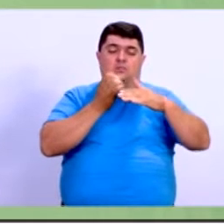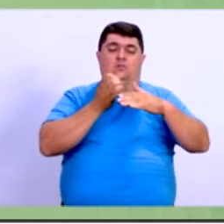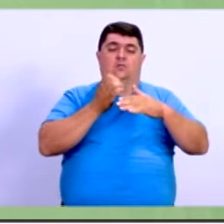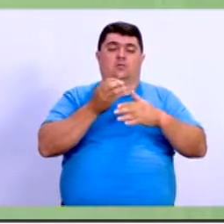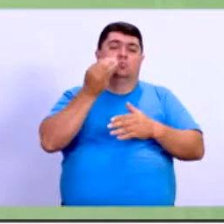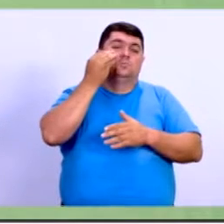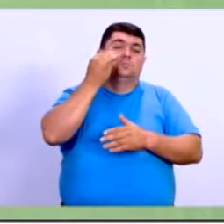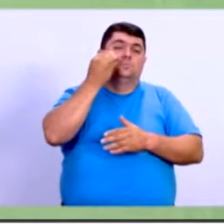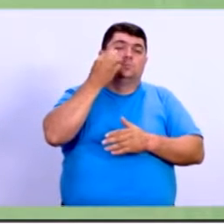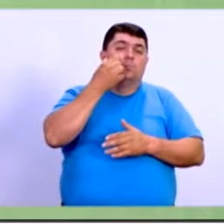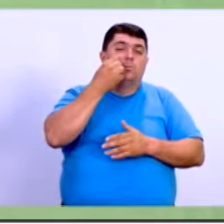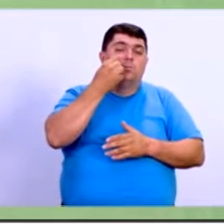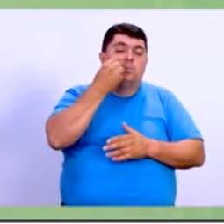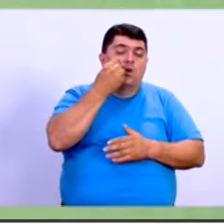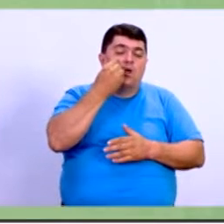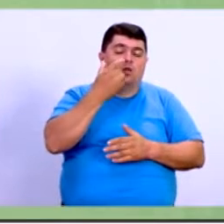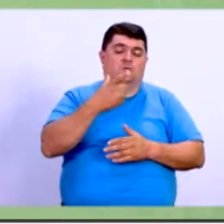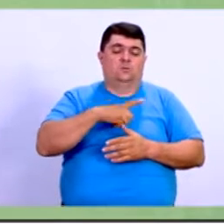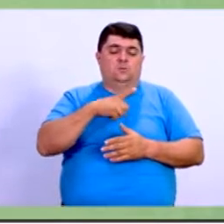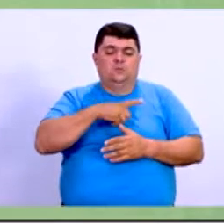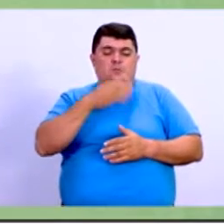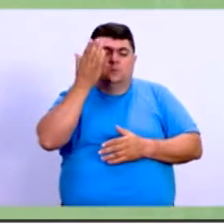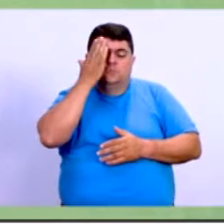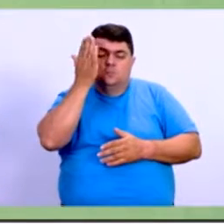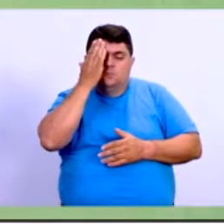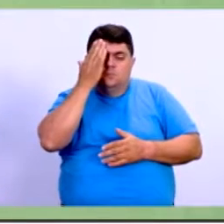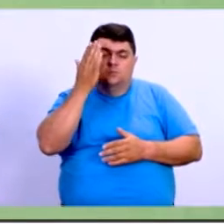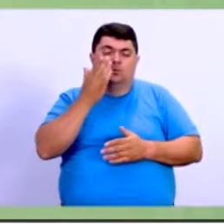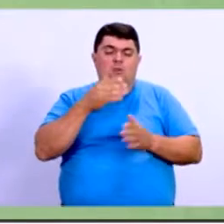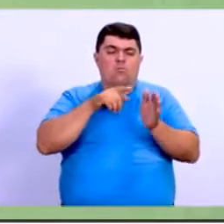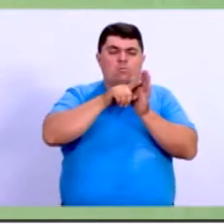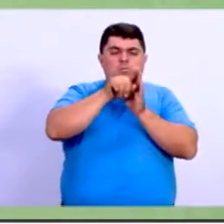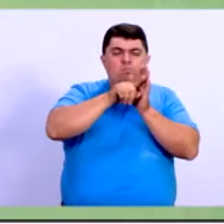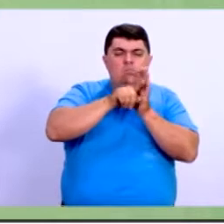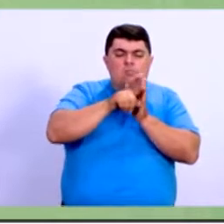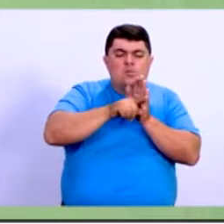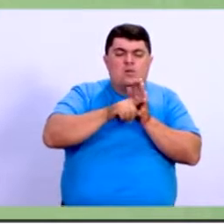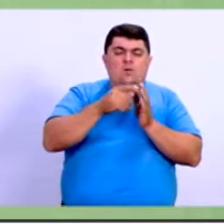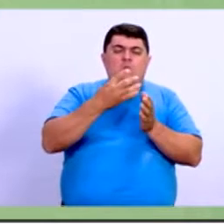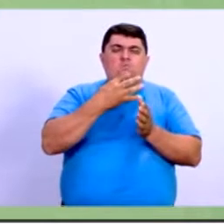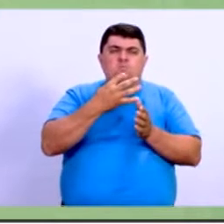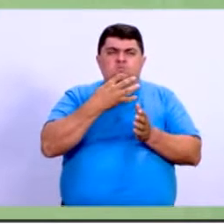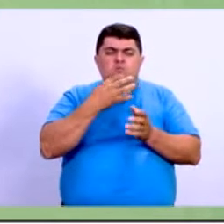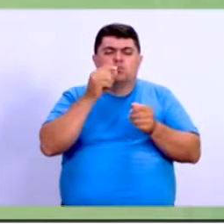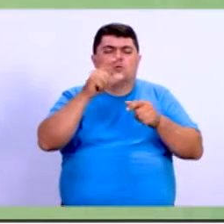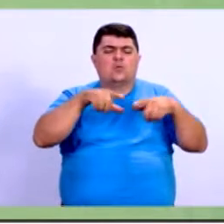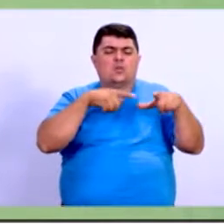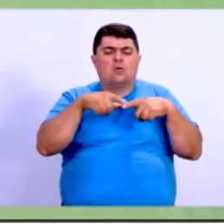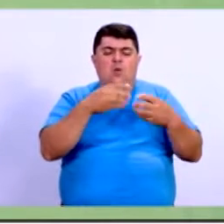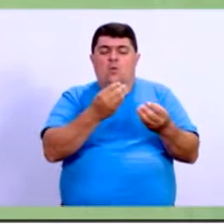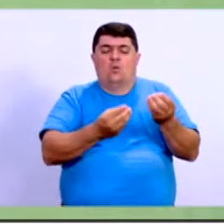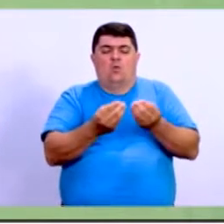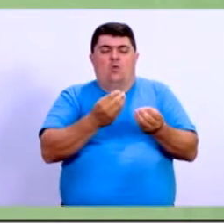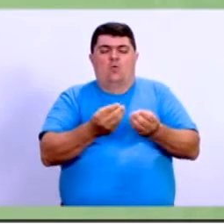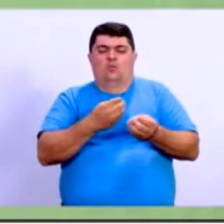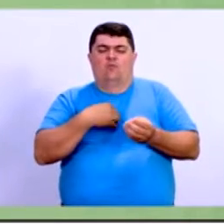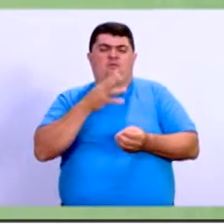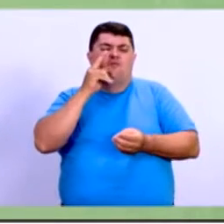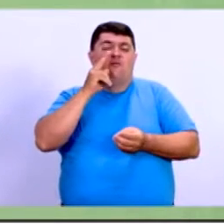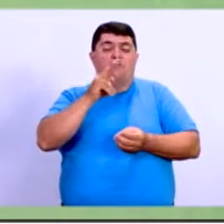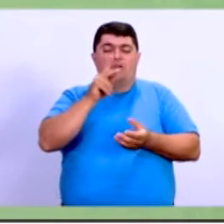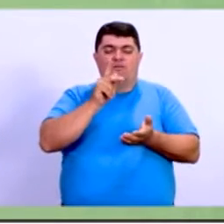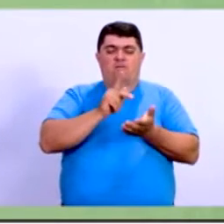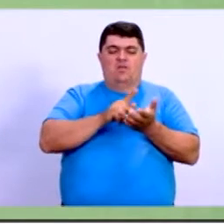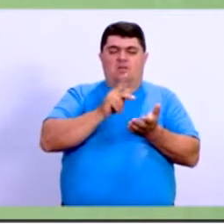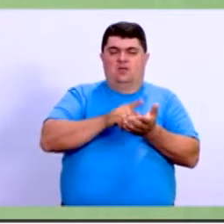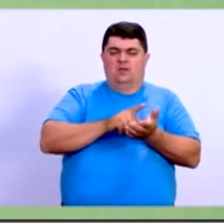analista conseguirá levantar os requisitos, descobrir as reais necessidades do cliente, solicitar cópias